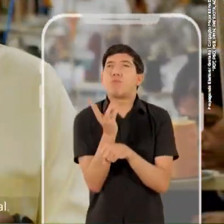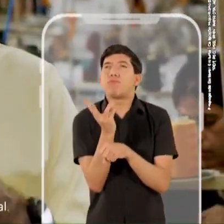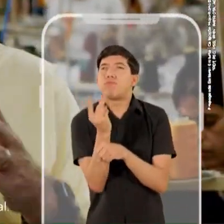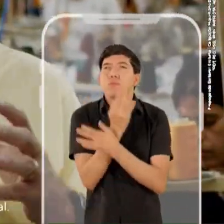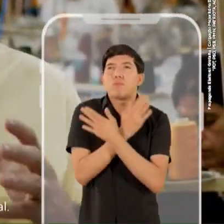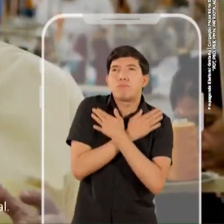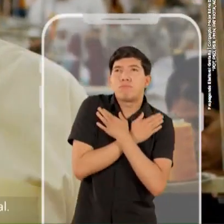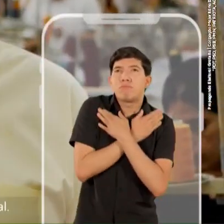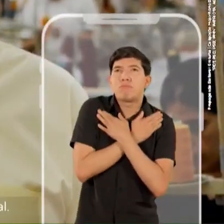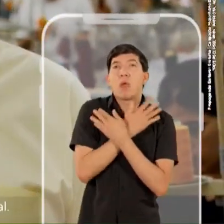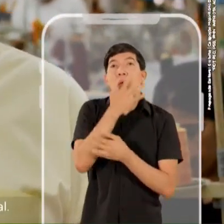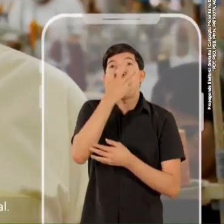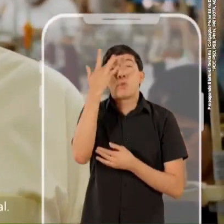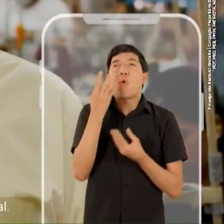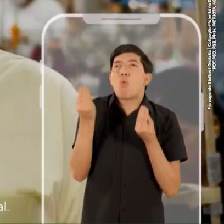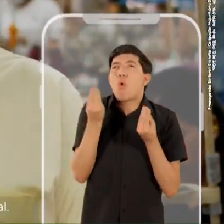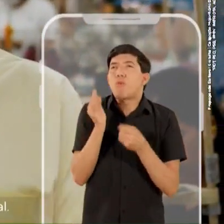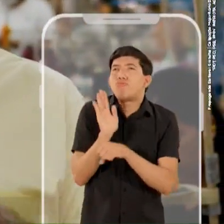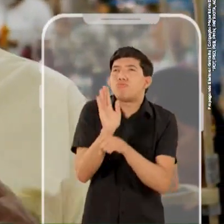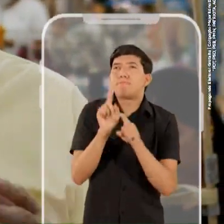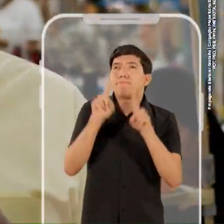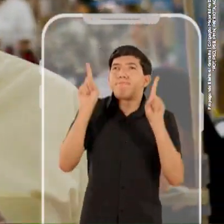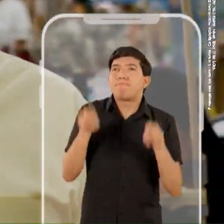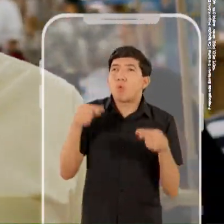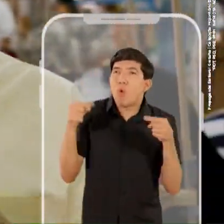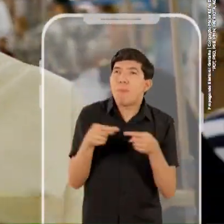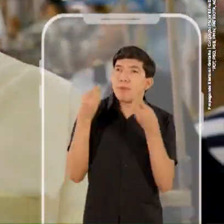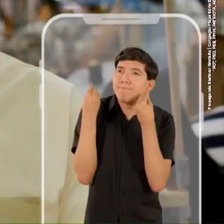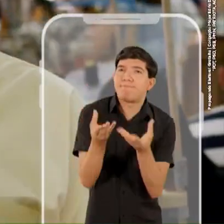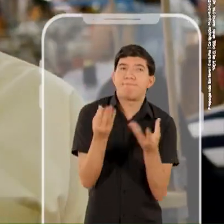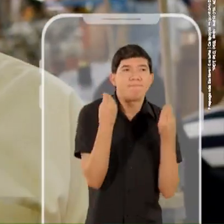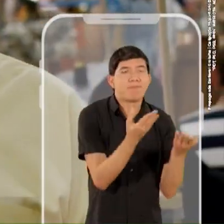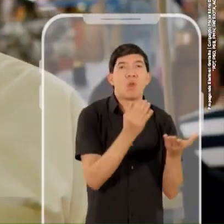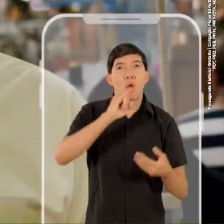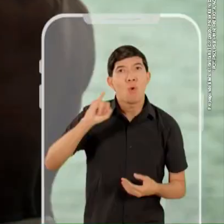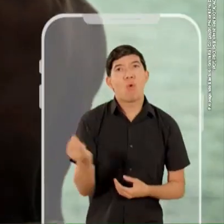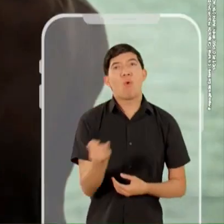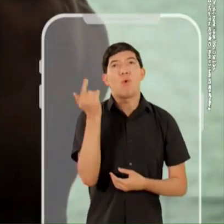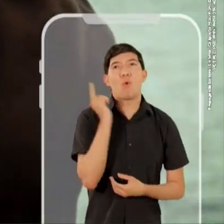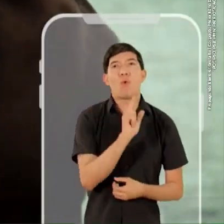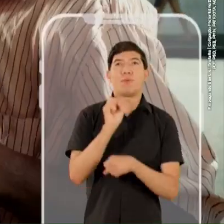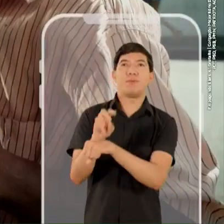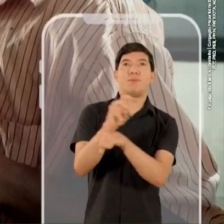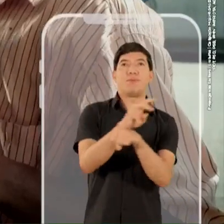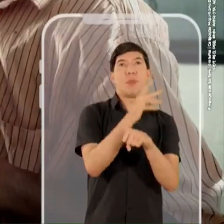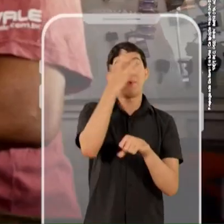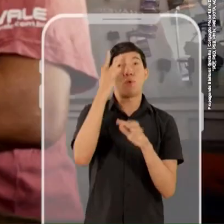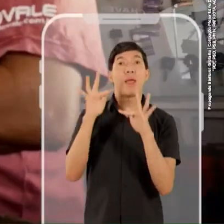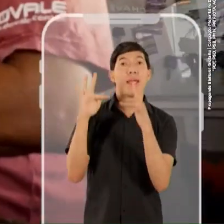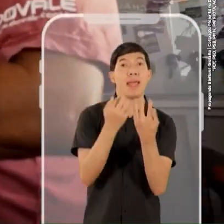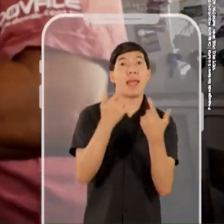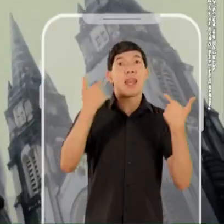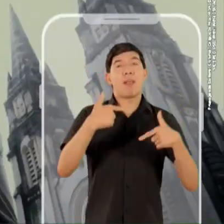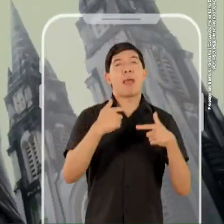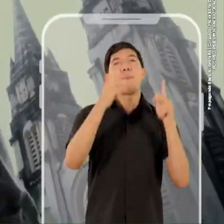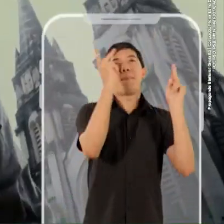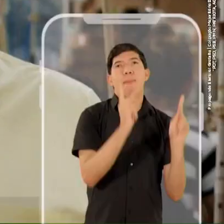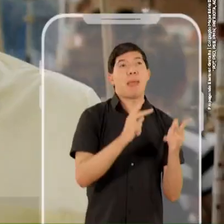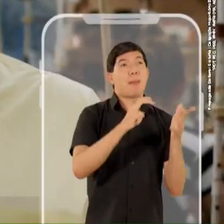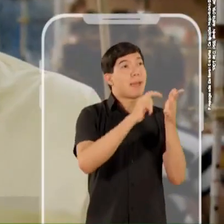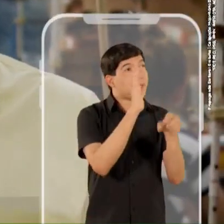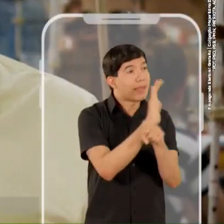propor ações que combinem com cada local. Serão mais empregos e oportunidades para as famílias trabalharem em paz